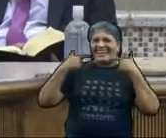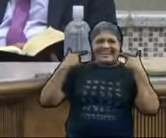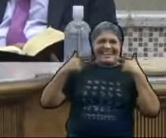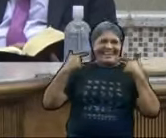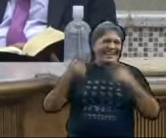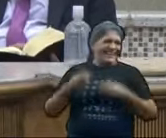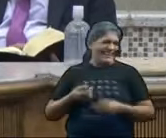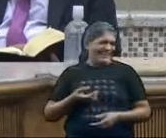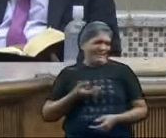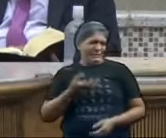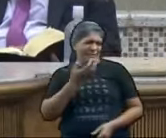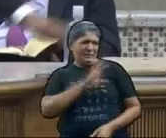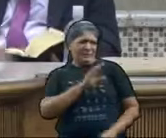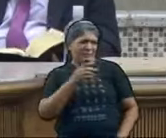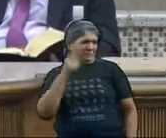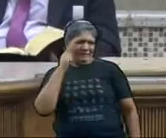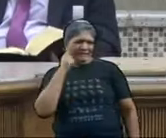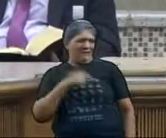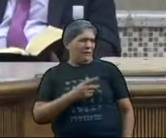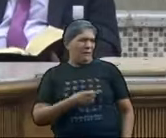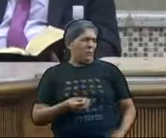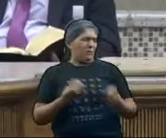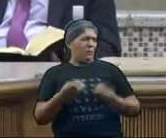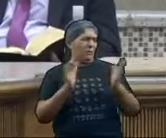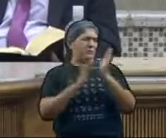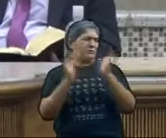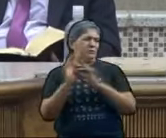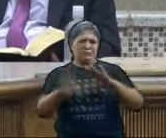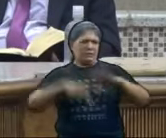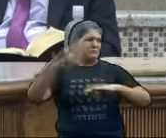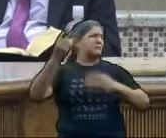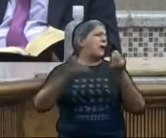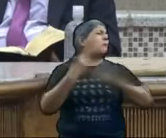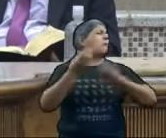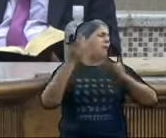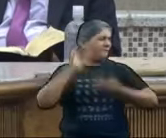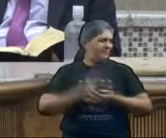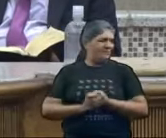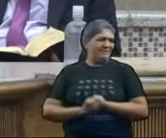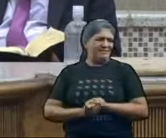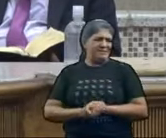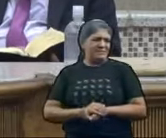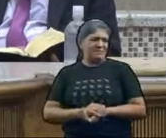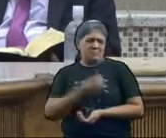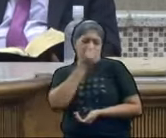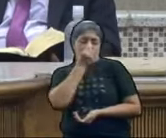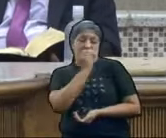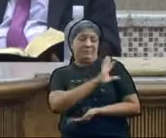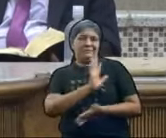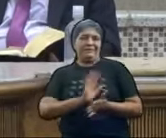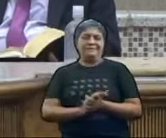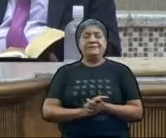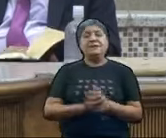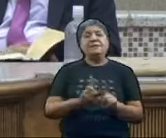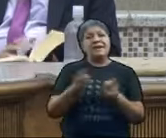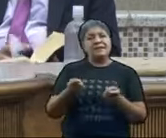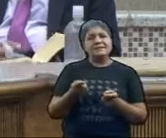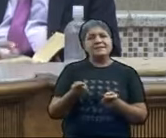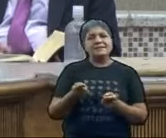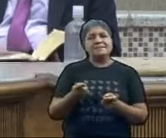disseram, nós não queremos ouvir falar sobre esse Jesus. Diz o texto sagrado, outros chegaram perto de Paulo e